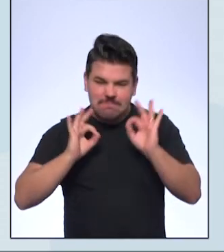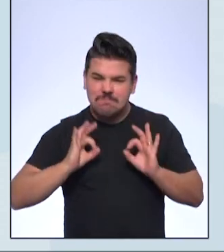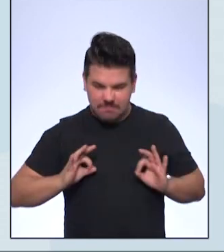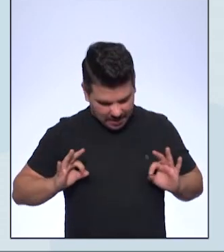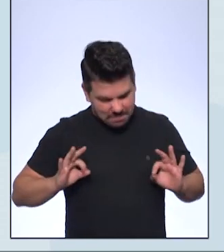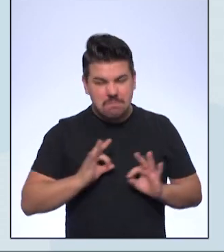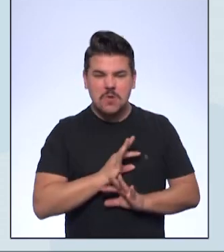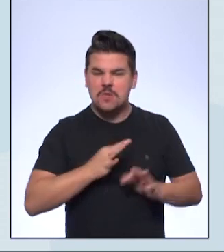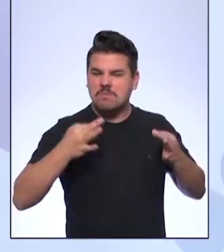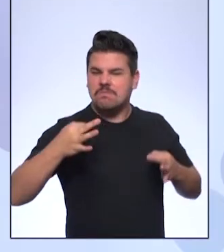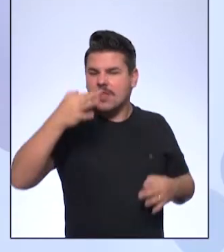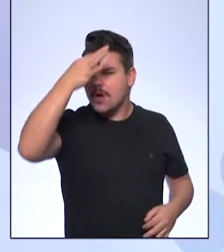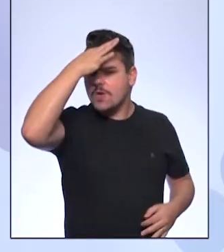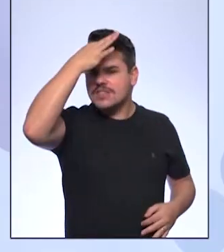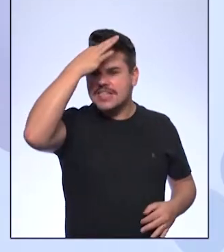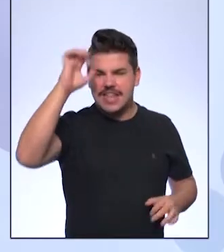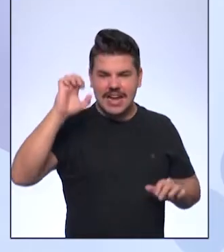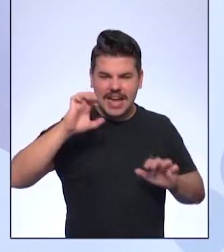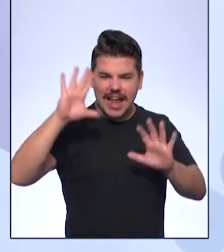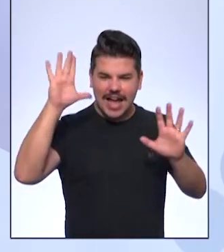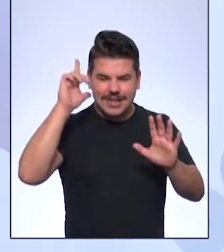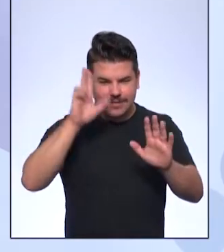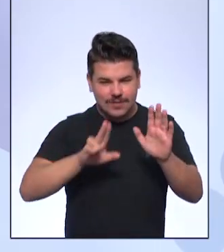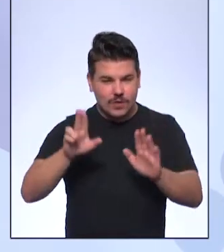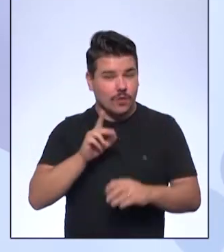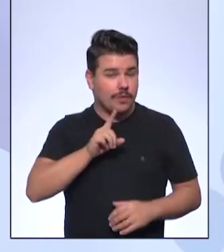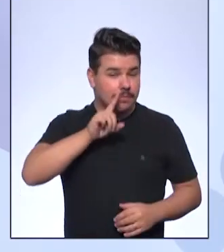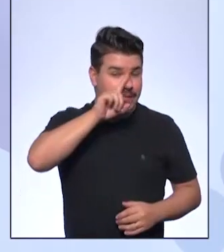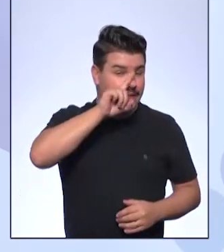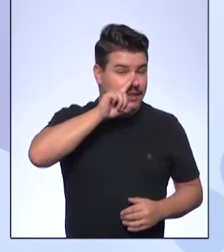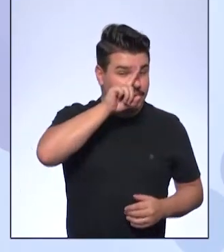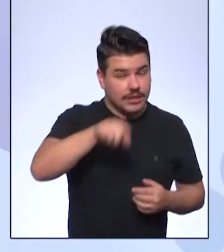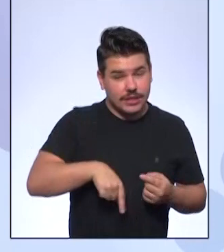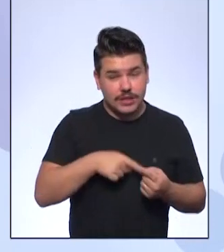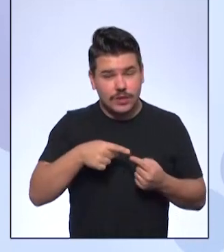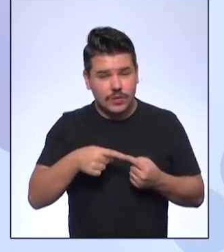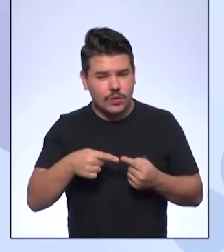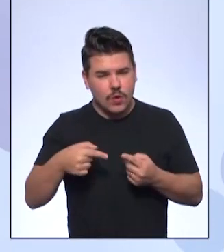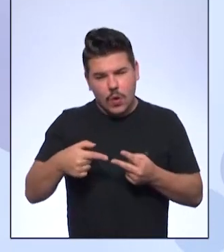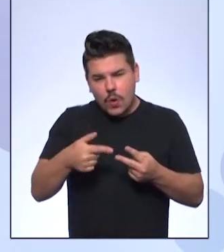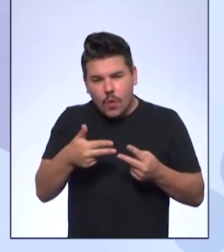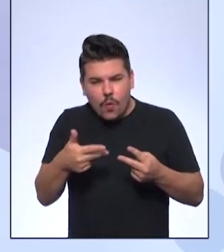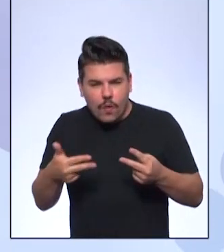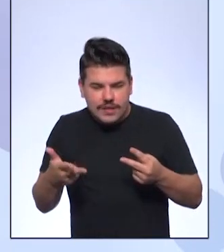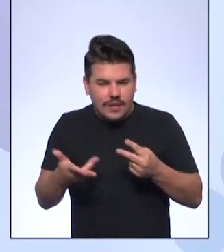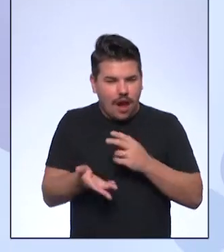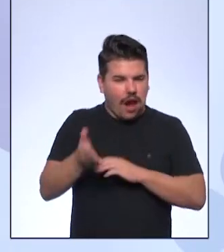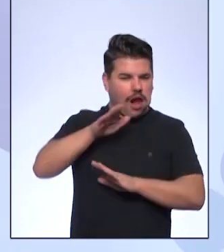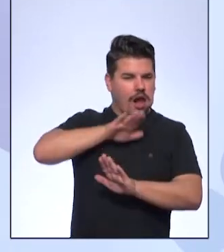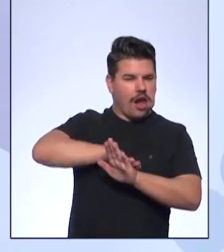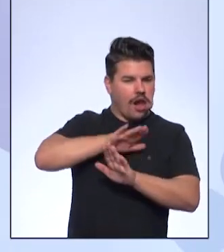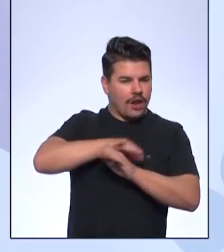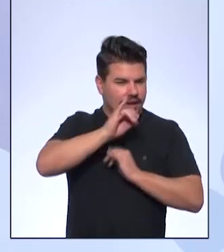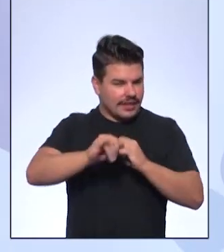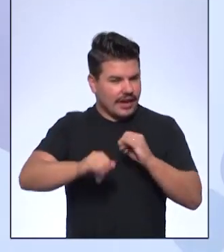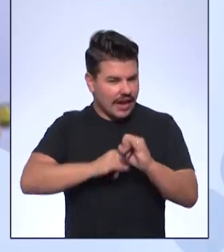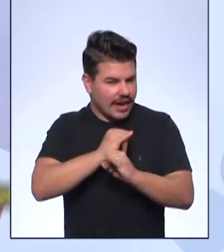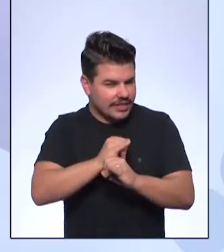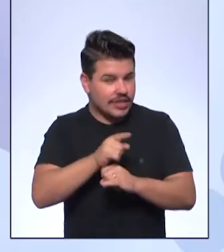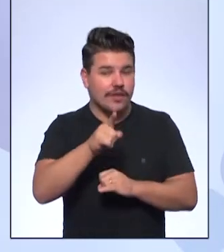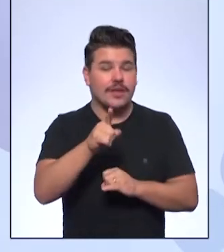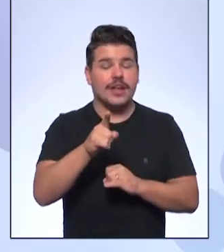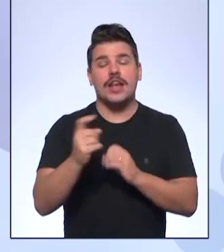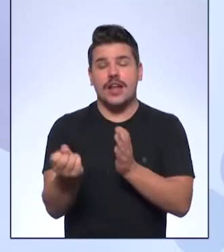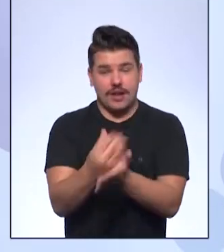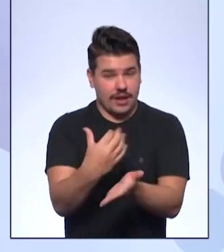Realmente é consciente de como você usa? Dos riscos, de tudo que envolve o uso da internet? Quero que vocês vão respondendo aí no chat. Eu não vou